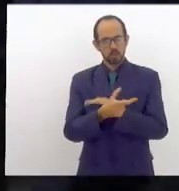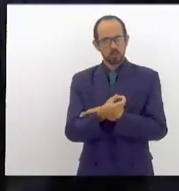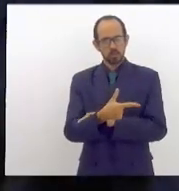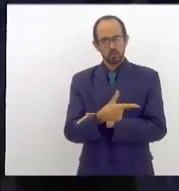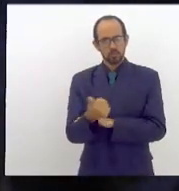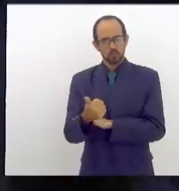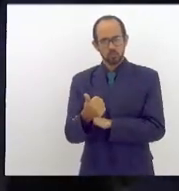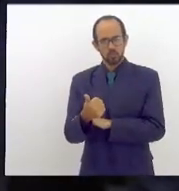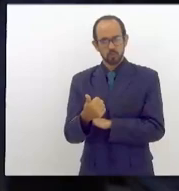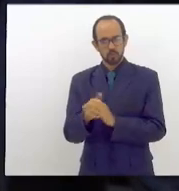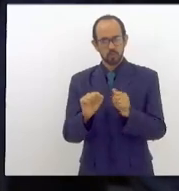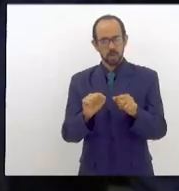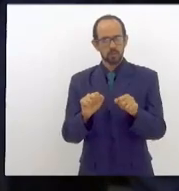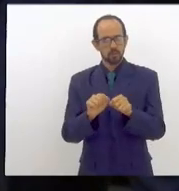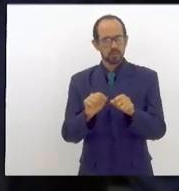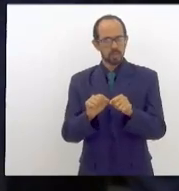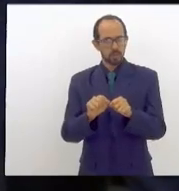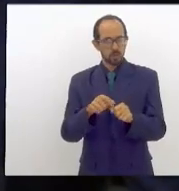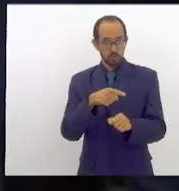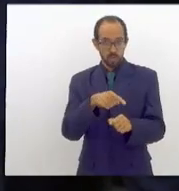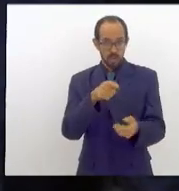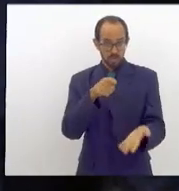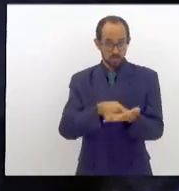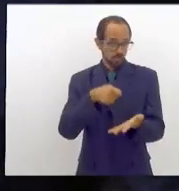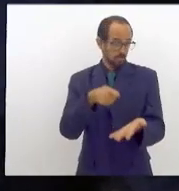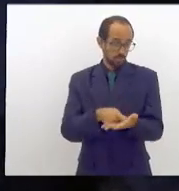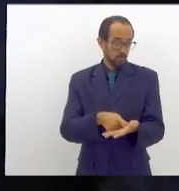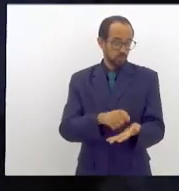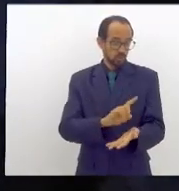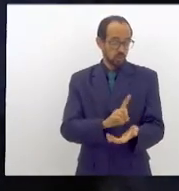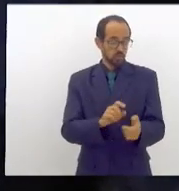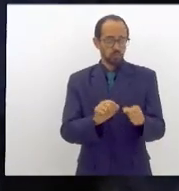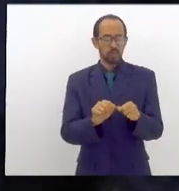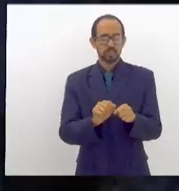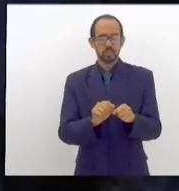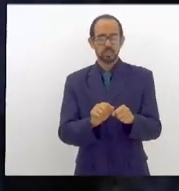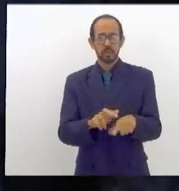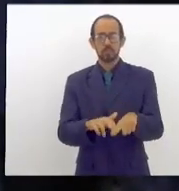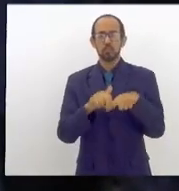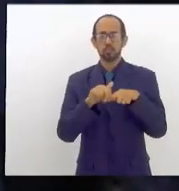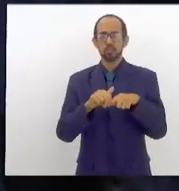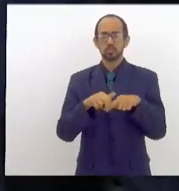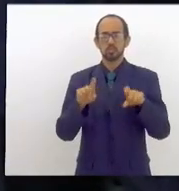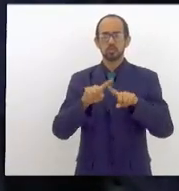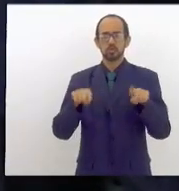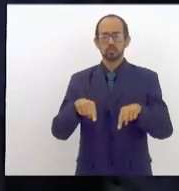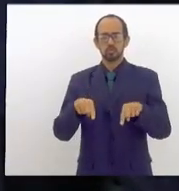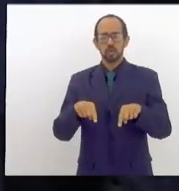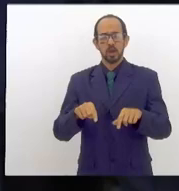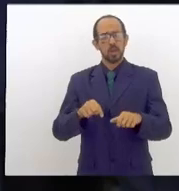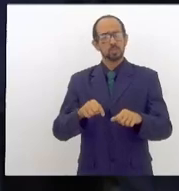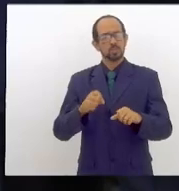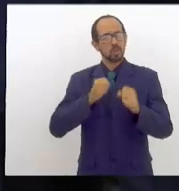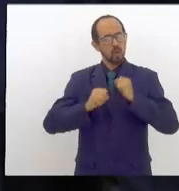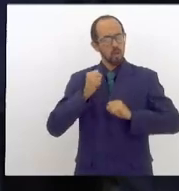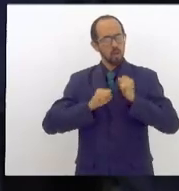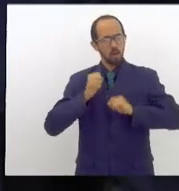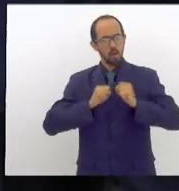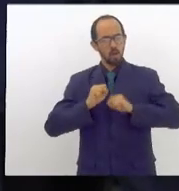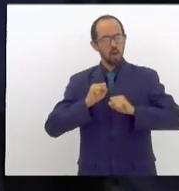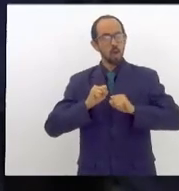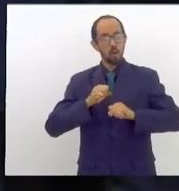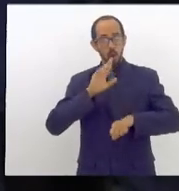torná-la obrigatória isso não foi feito e é por isso que os servidores estão apreensivos com razão